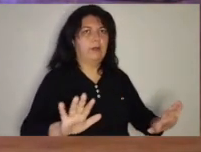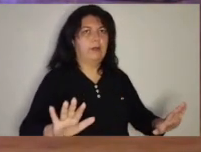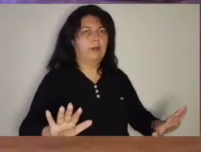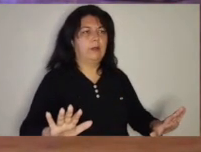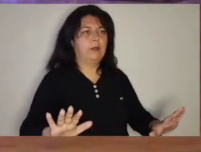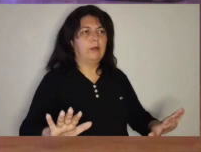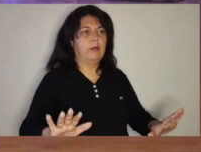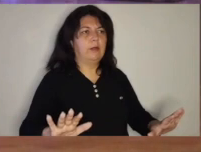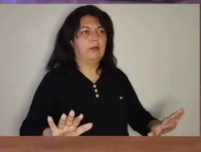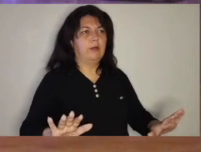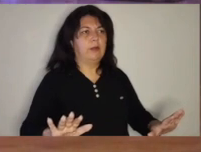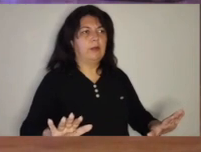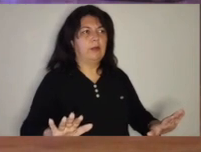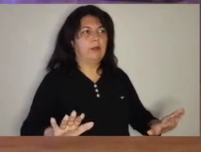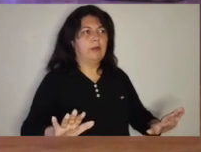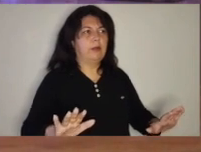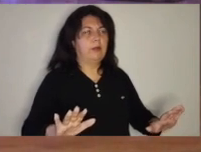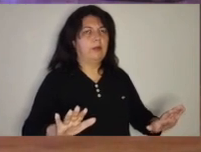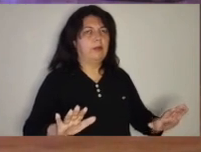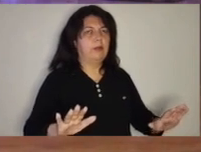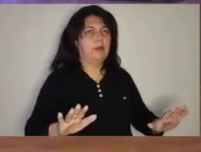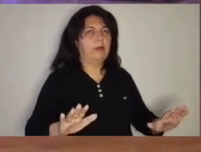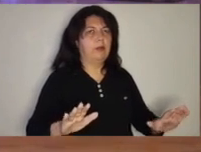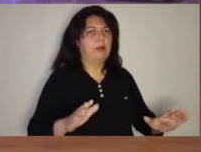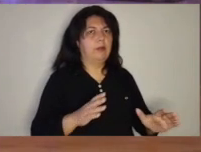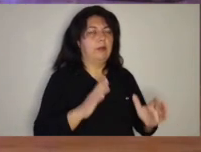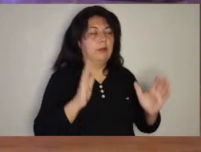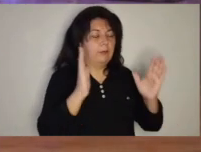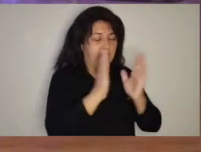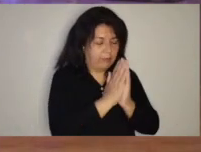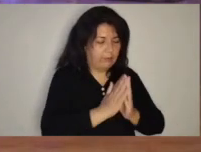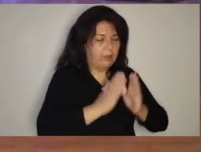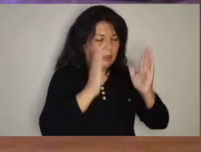Davi que fez? Parou tudo.